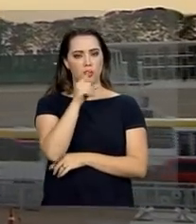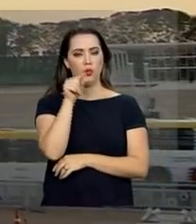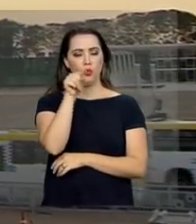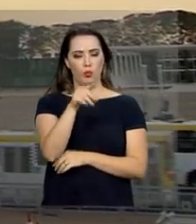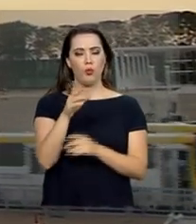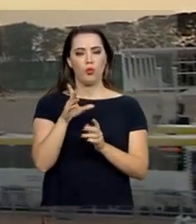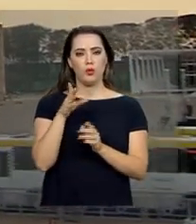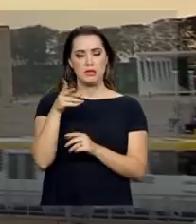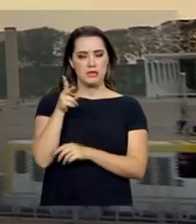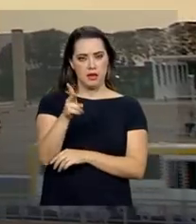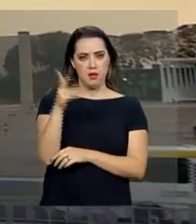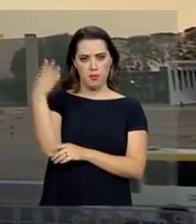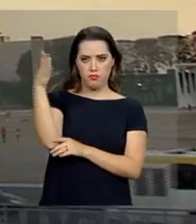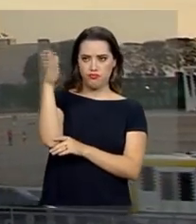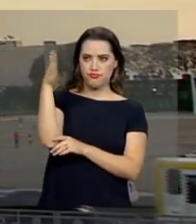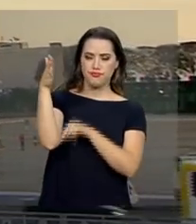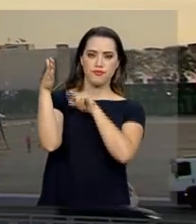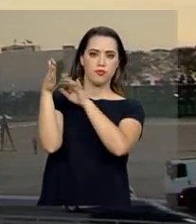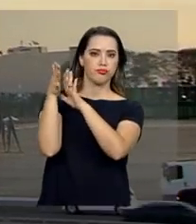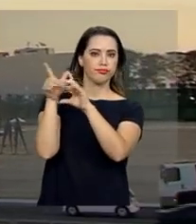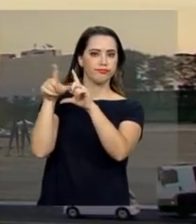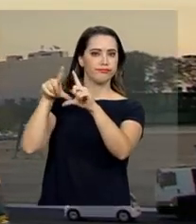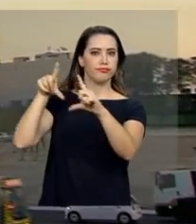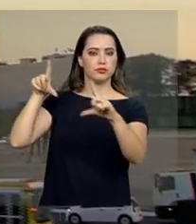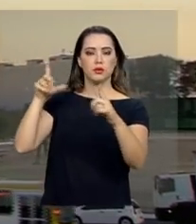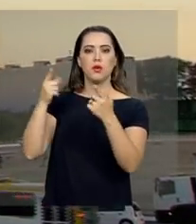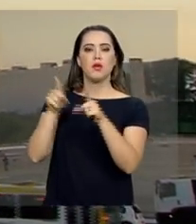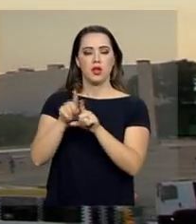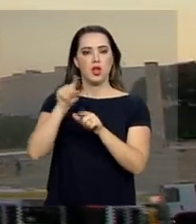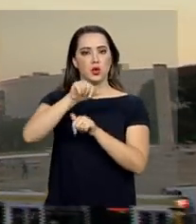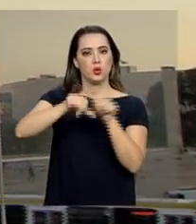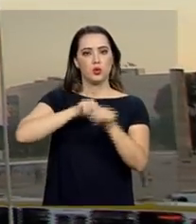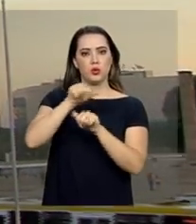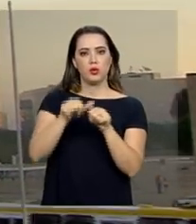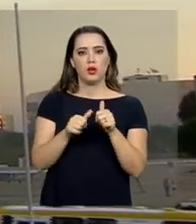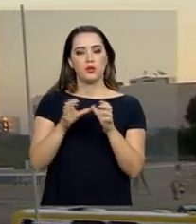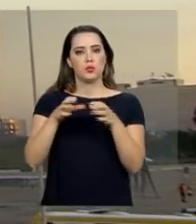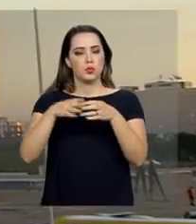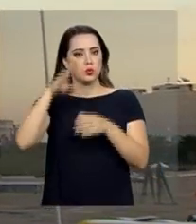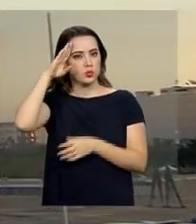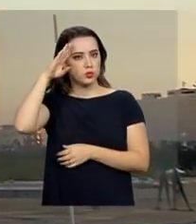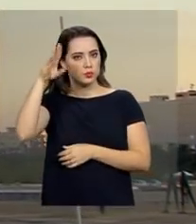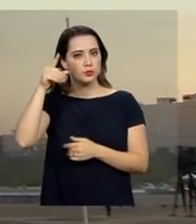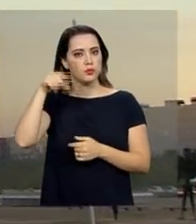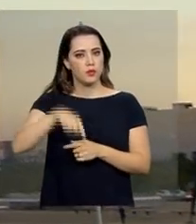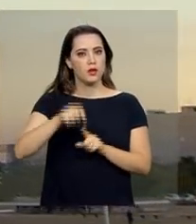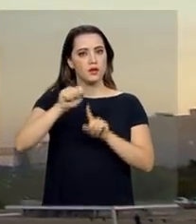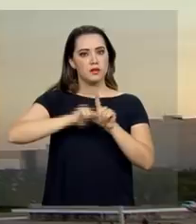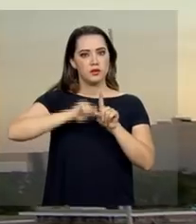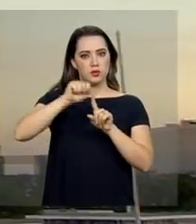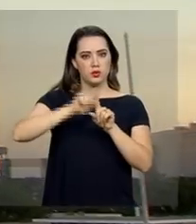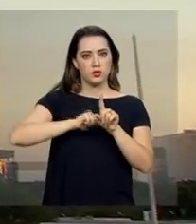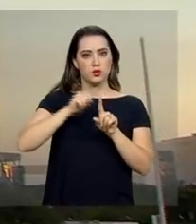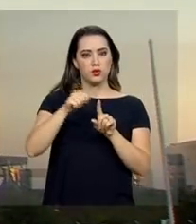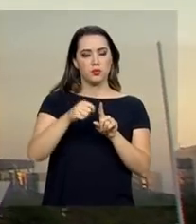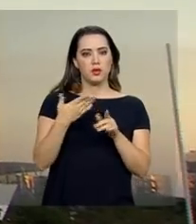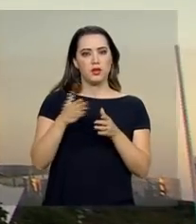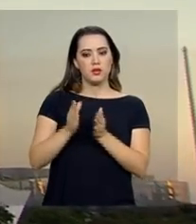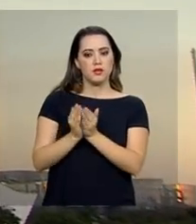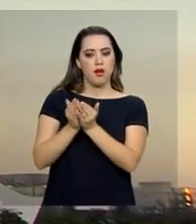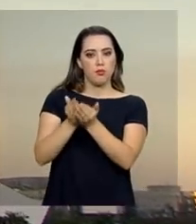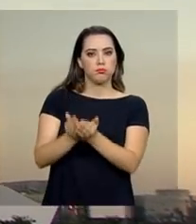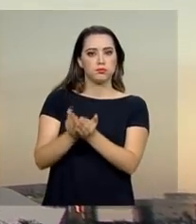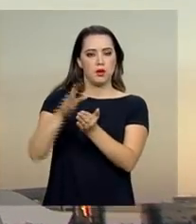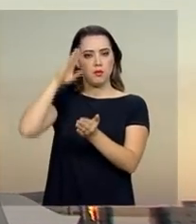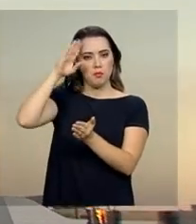praça é trocado por uma das forças da defesa do brasil neste mês a marinha vai ser a responsável pela cerimônia que